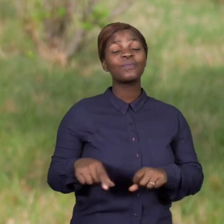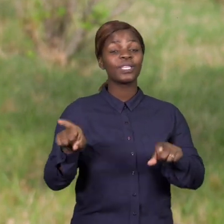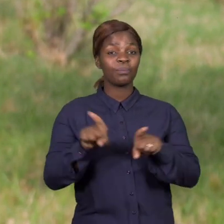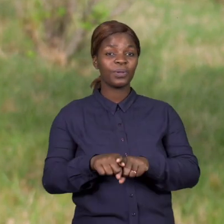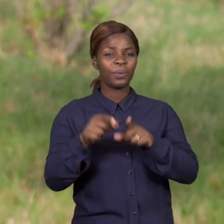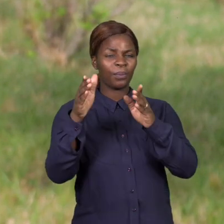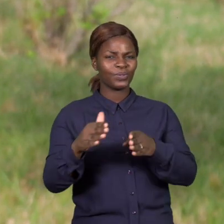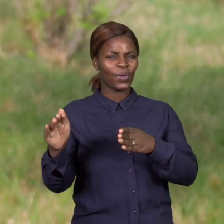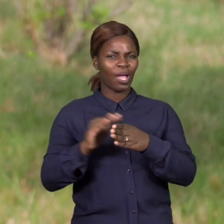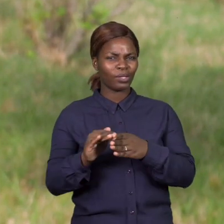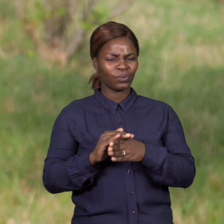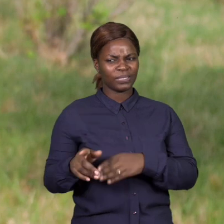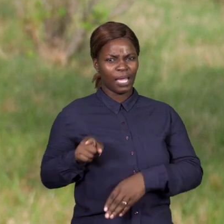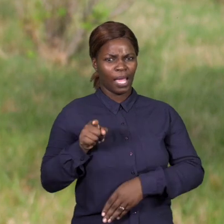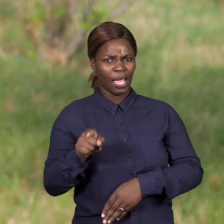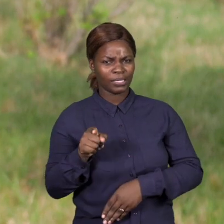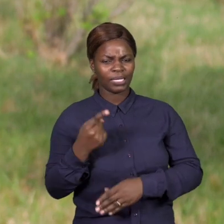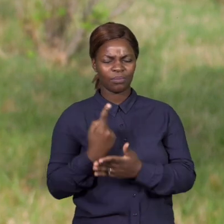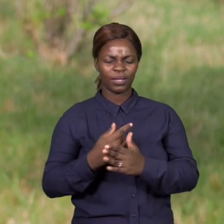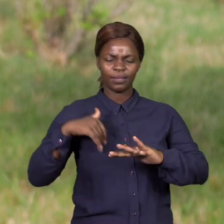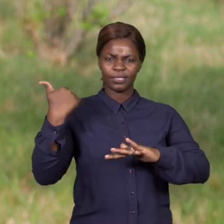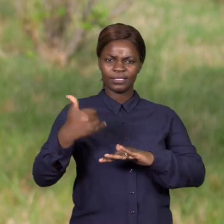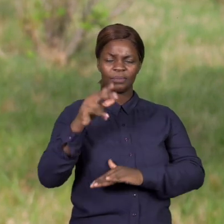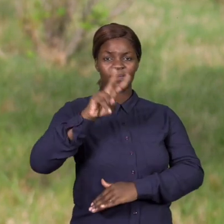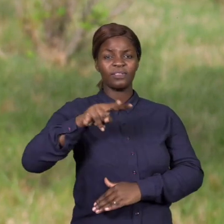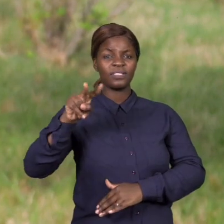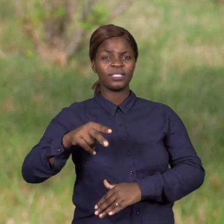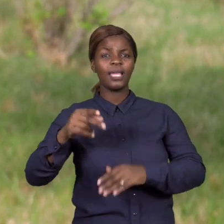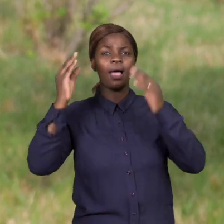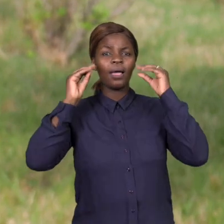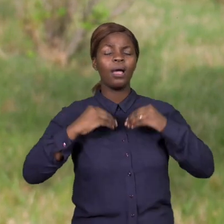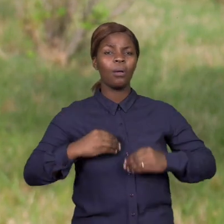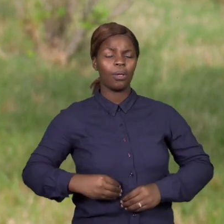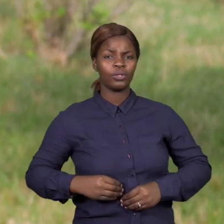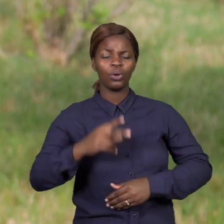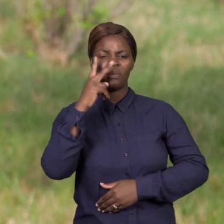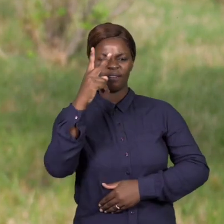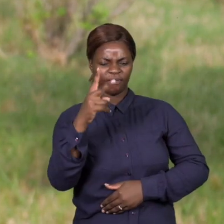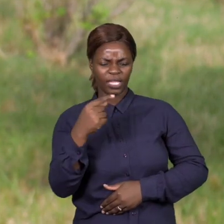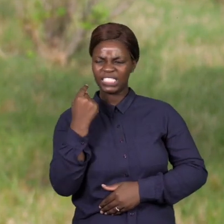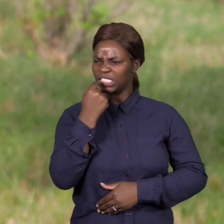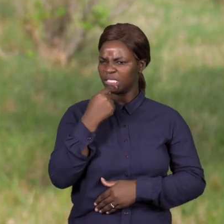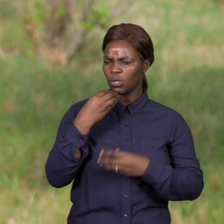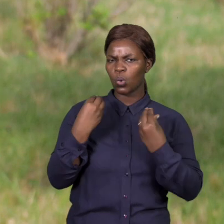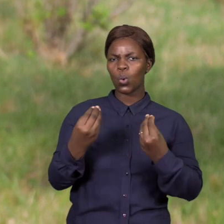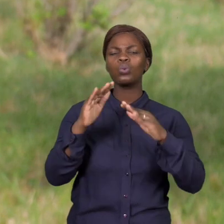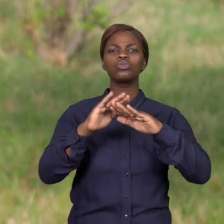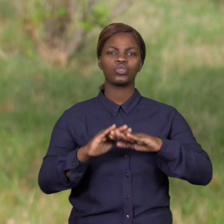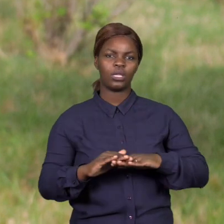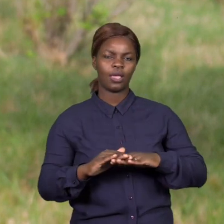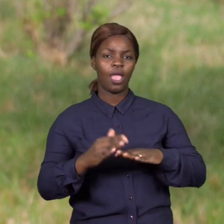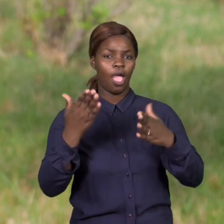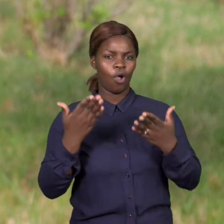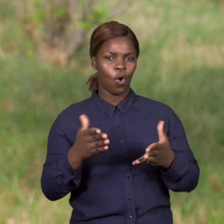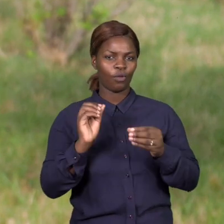o paciente que usa a prótese dentária deve fazer visitas regulares ao dentista para verificar a condição da sua